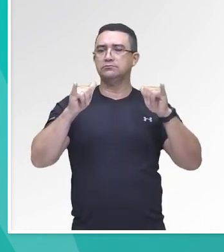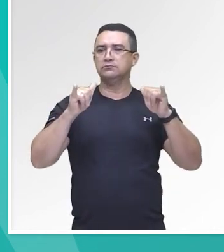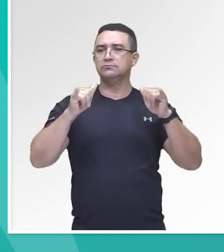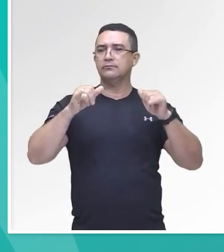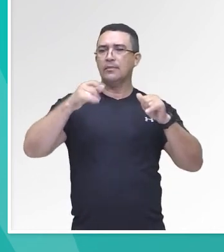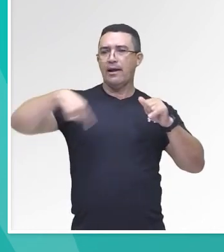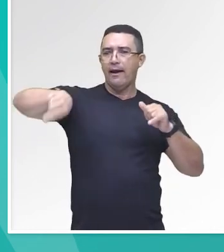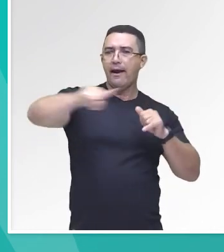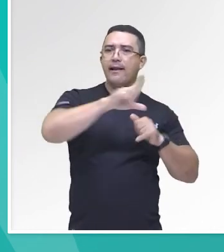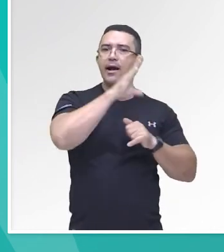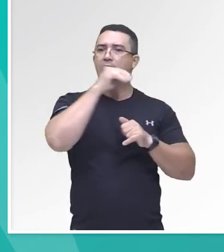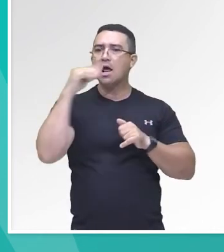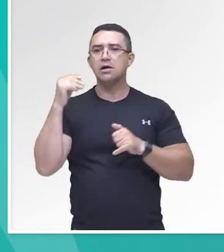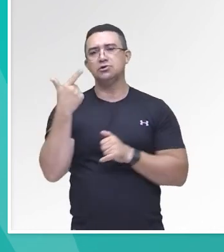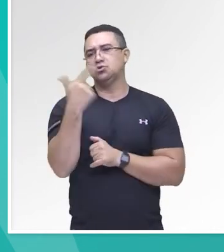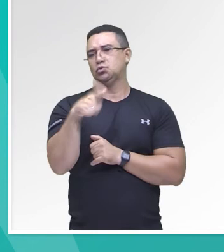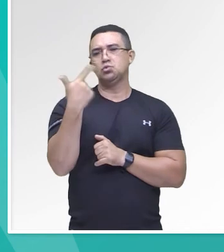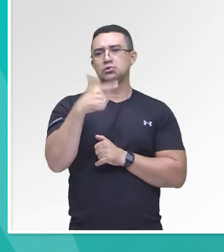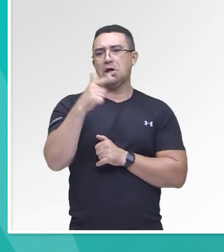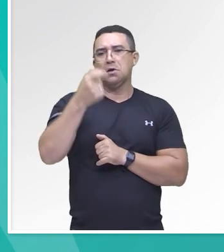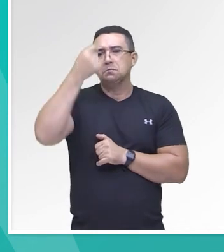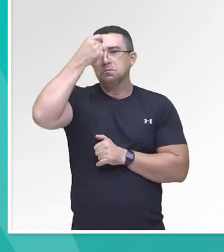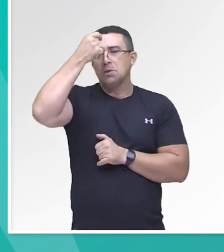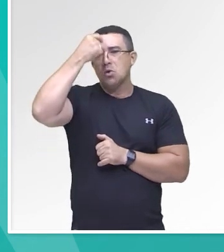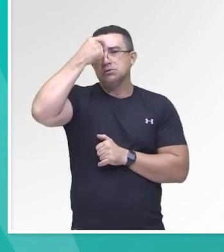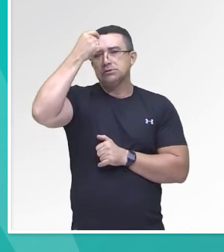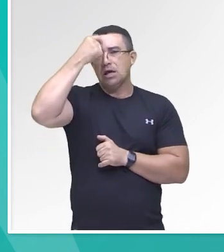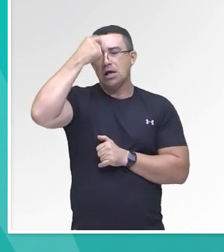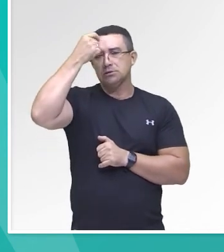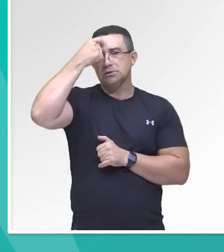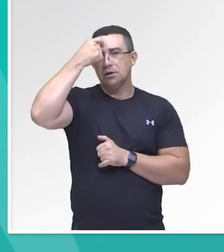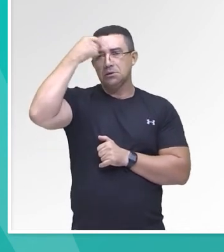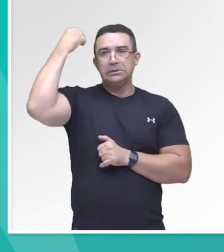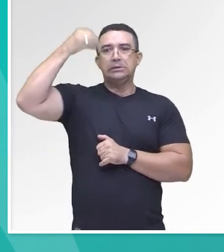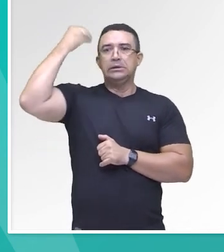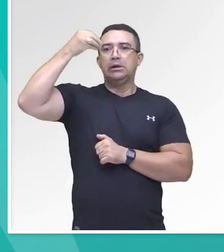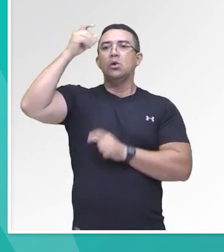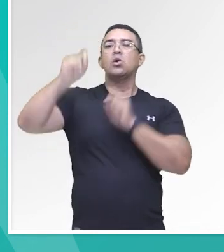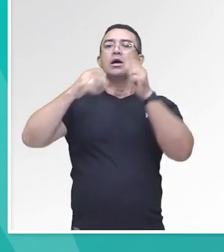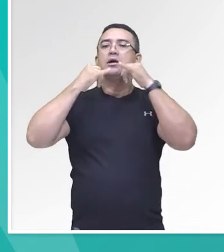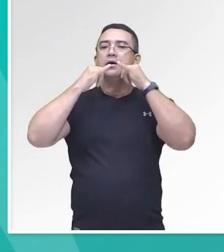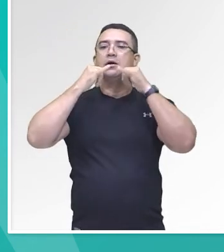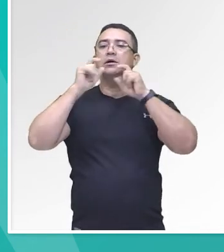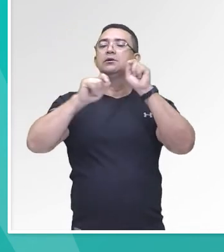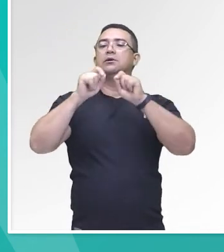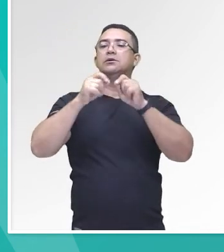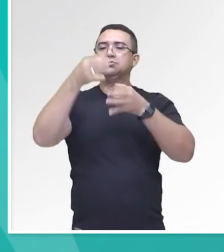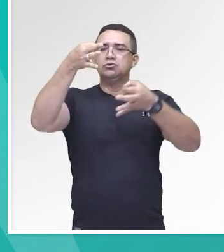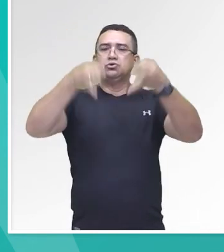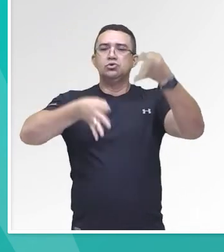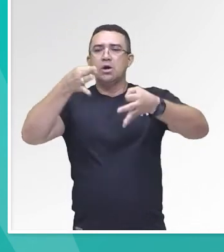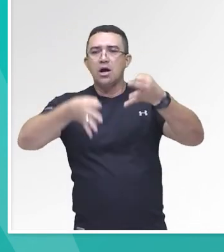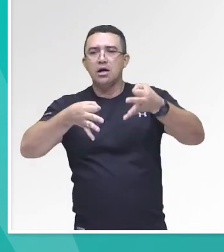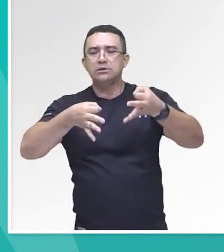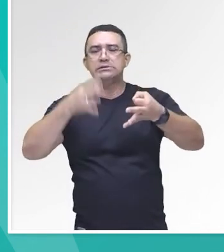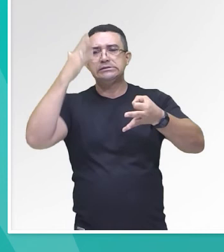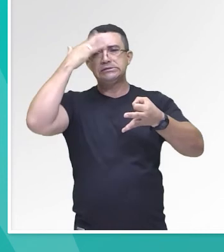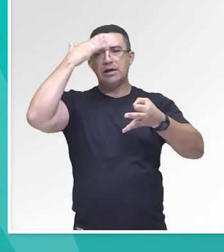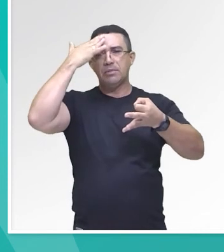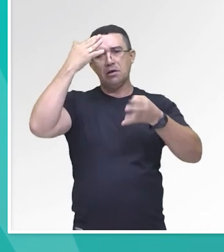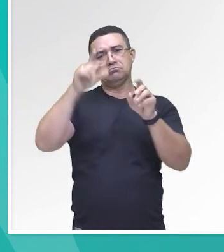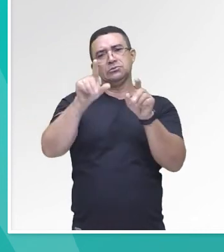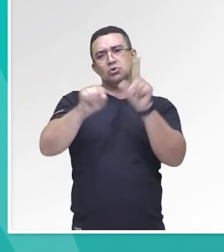possuem maturidade suficiente para divulgar um produto. Para julgar se um produto é necessário ou